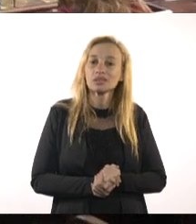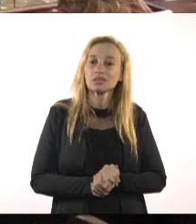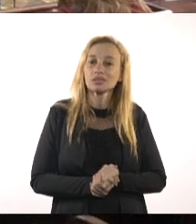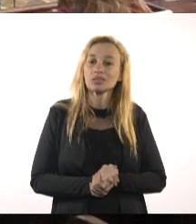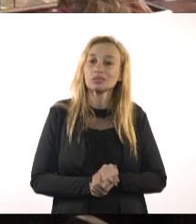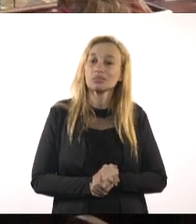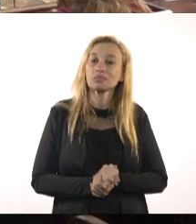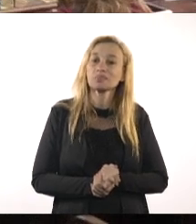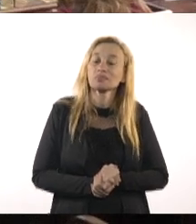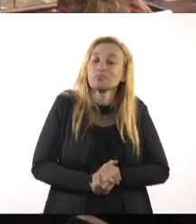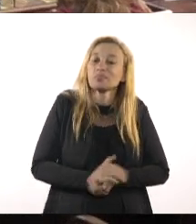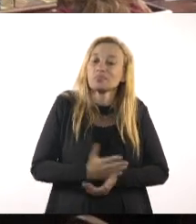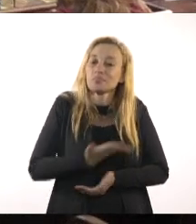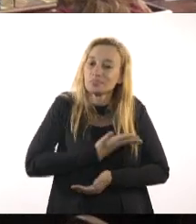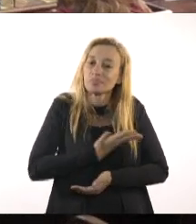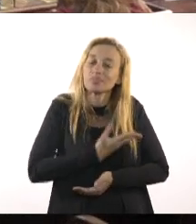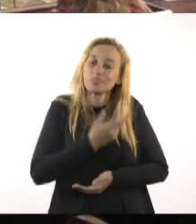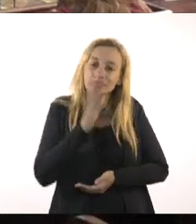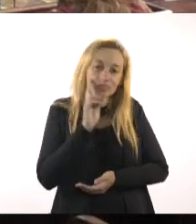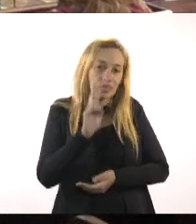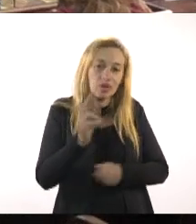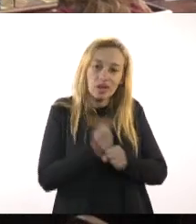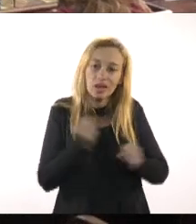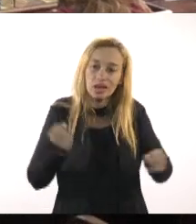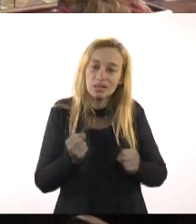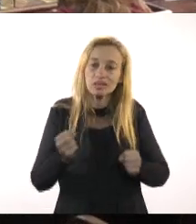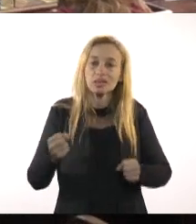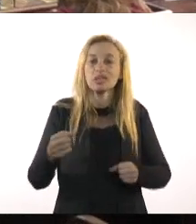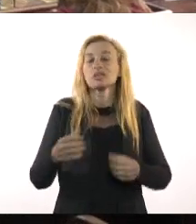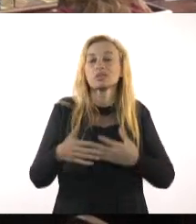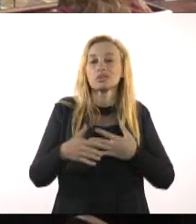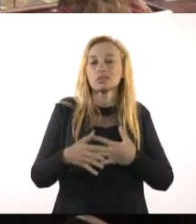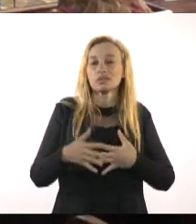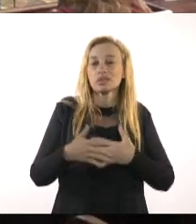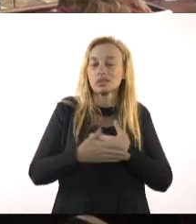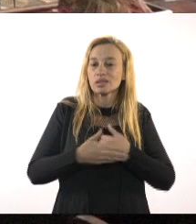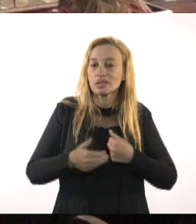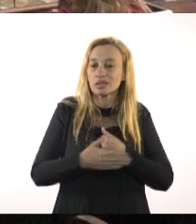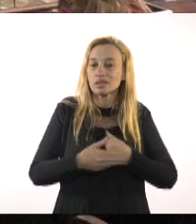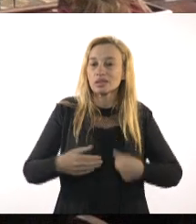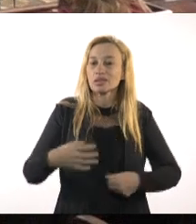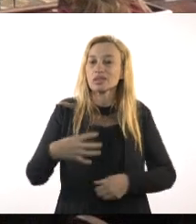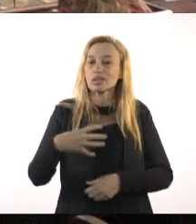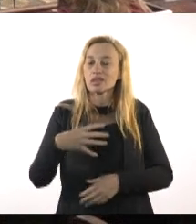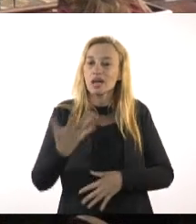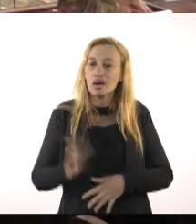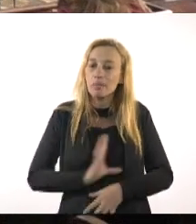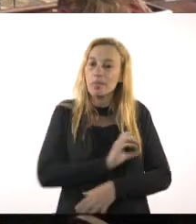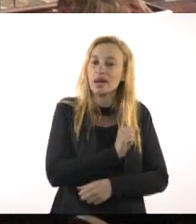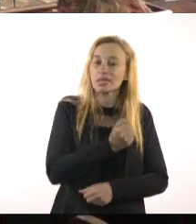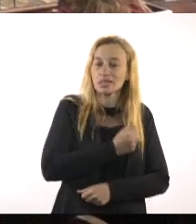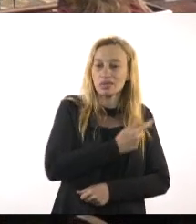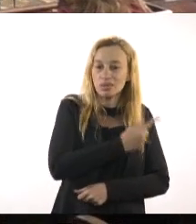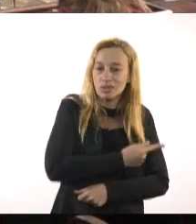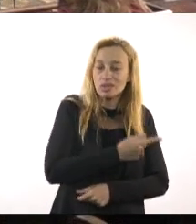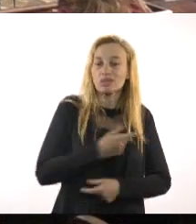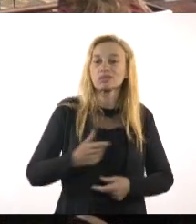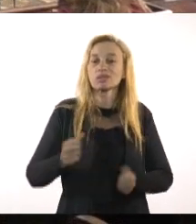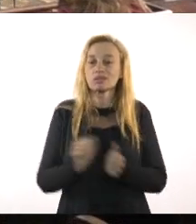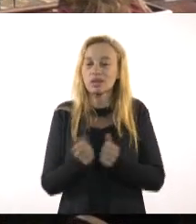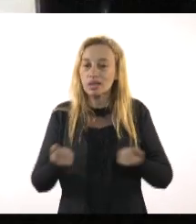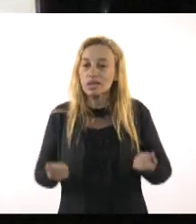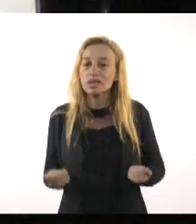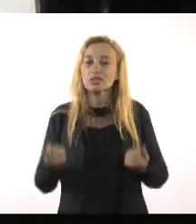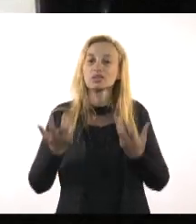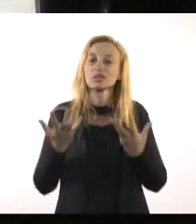muito grande. Sou venho de uma cidade muito querida, muito amada, que é São Gonçalo, onde eu sempre tive uma grande gama